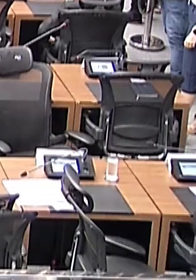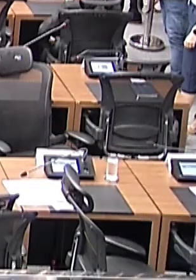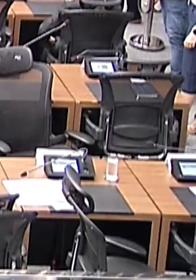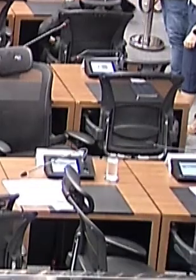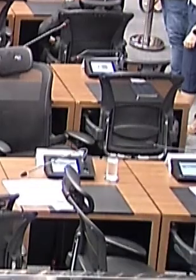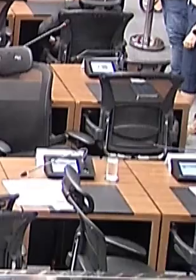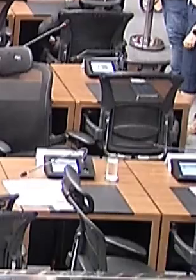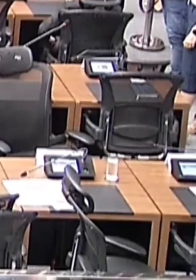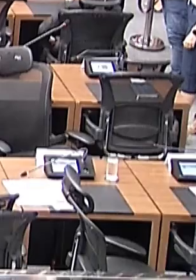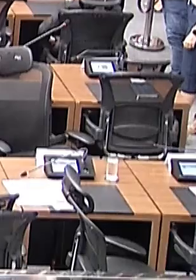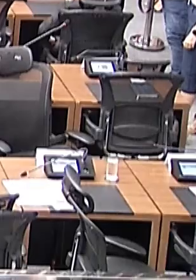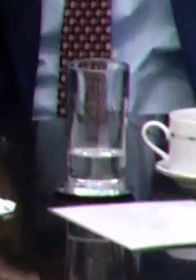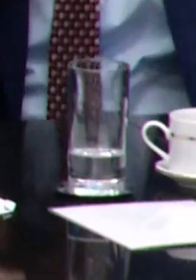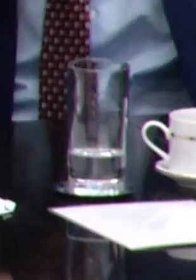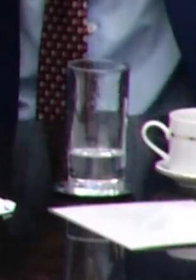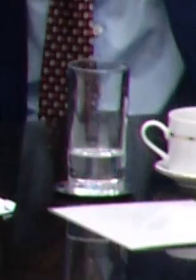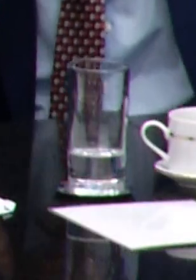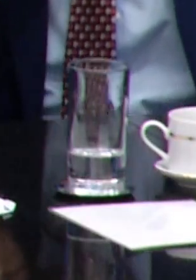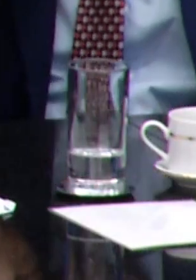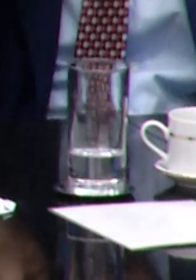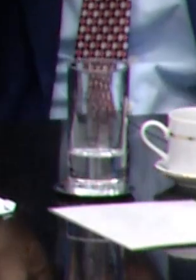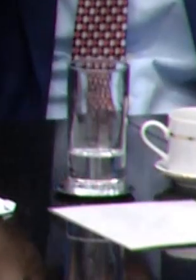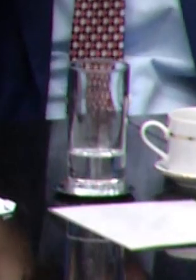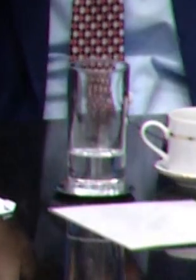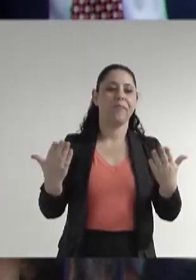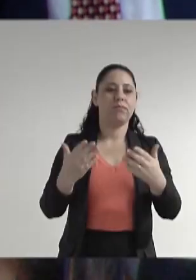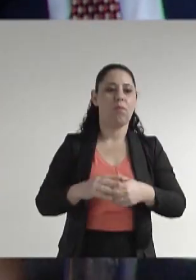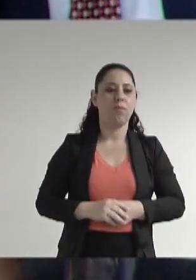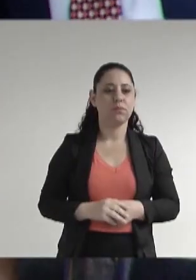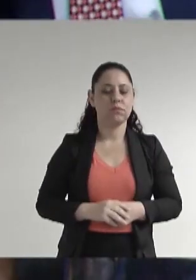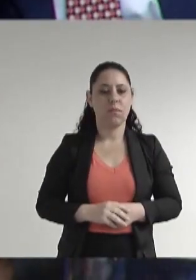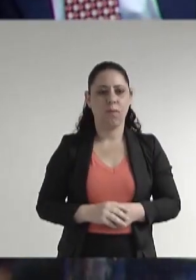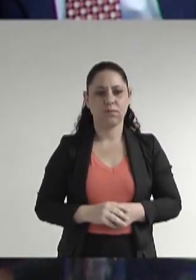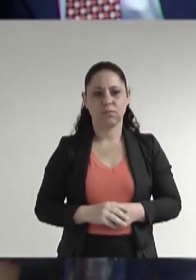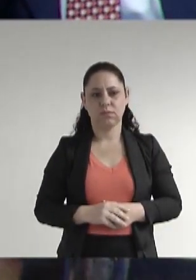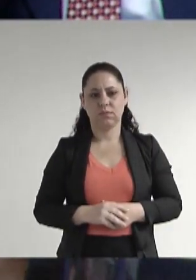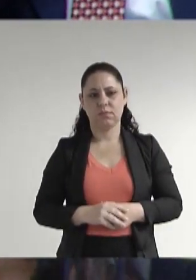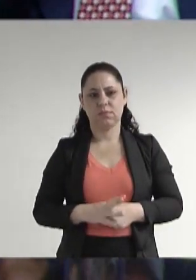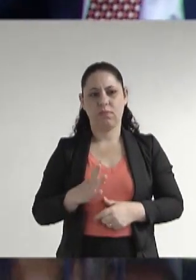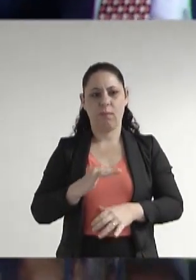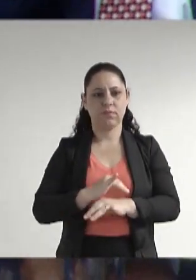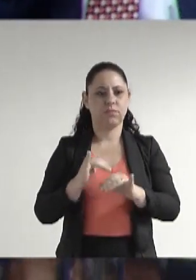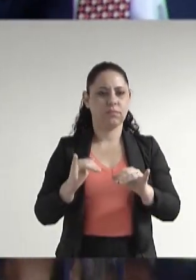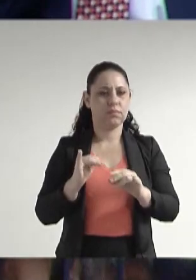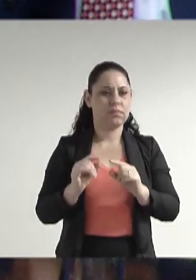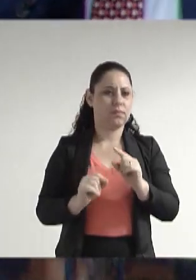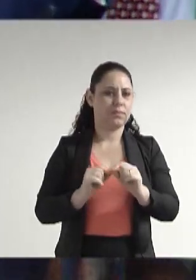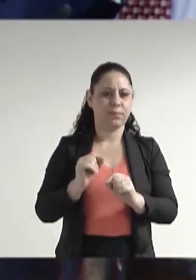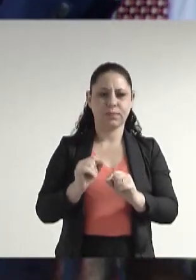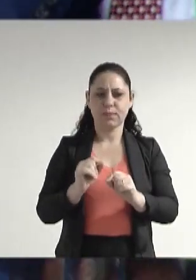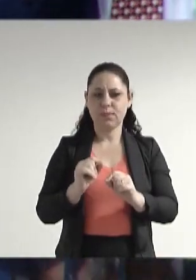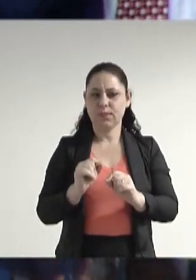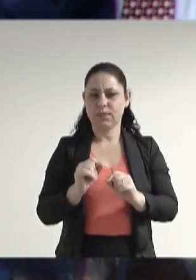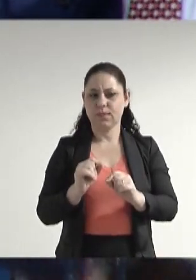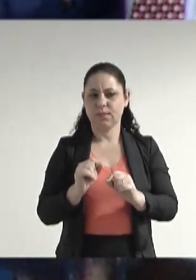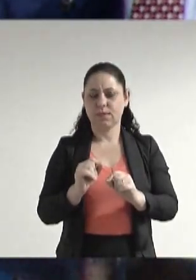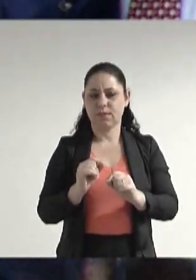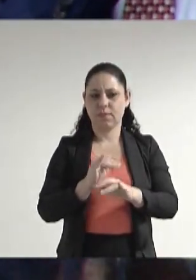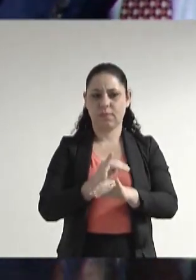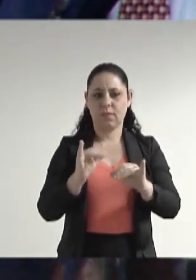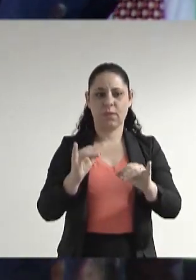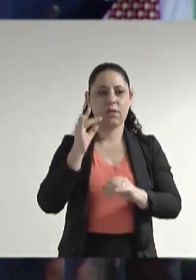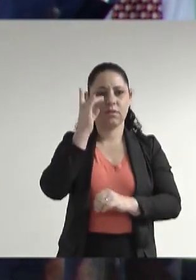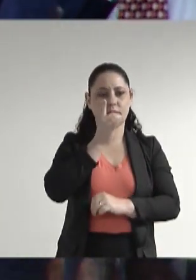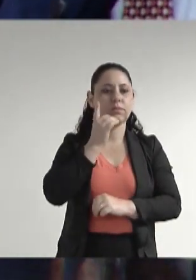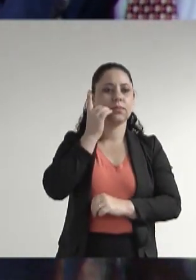Vamos retornar à sessão, tá? Só para comunicar, tá? Só para comunicar aos